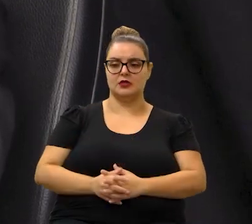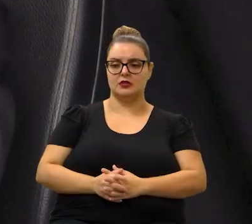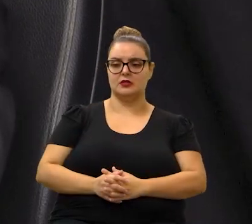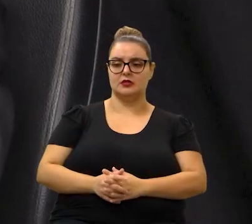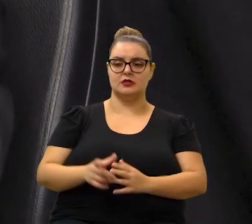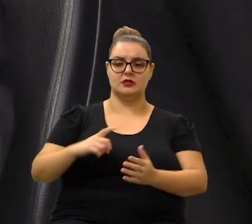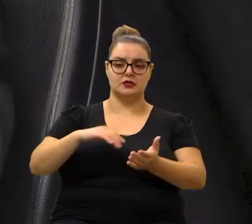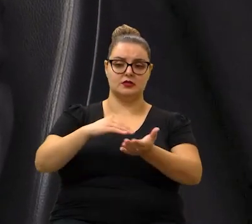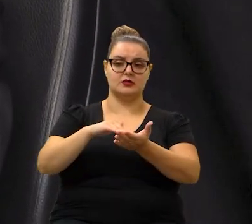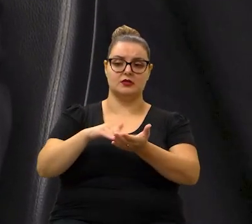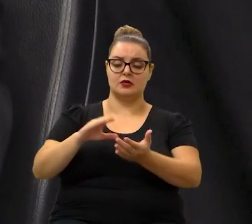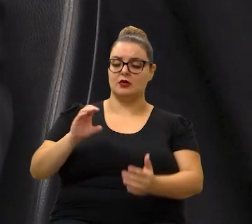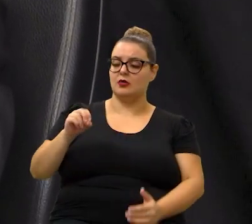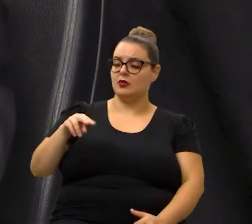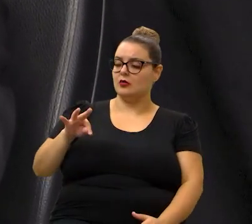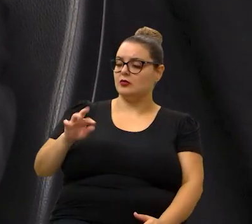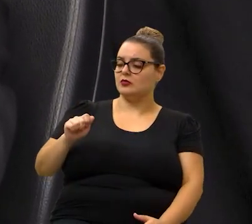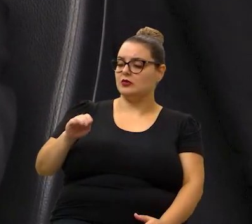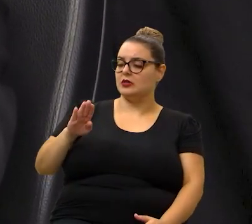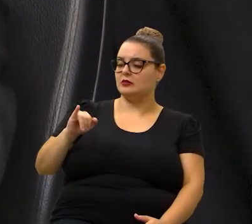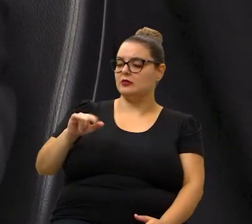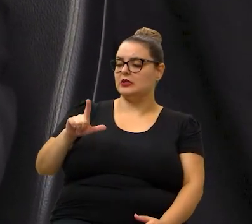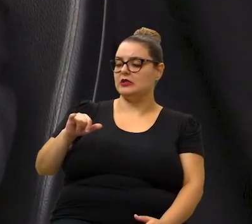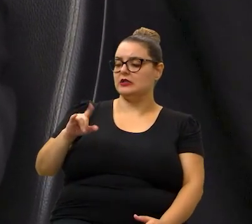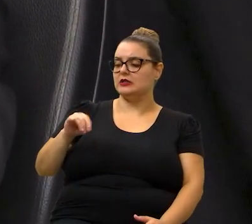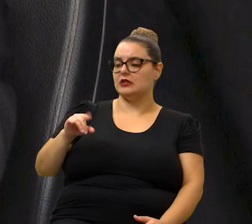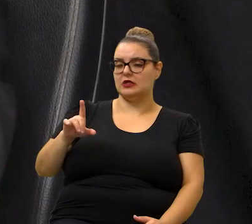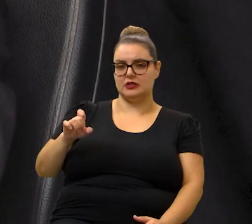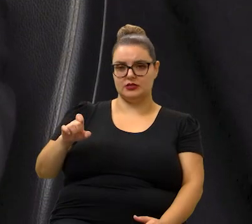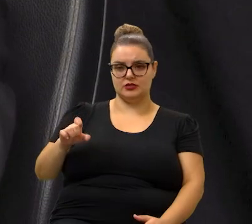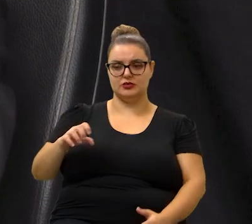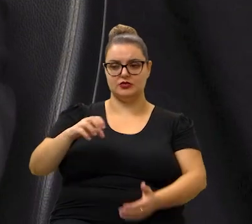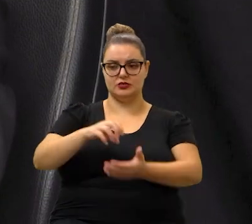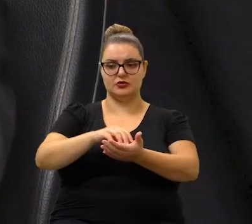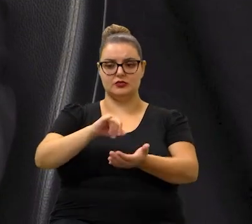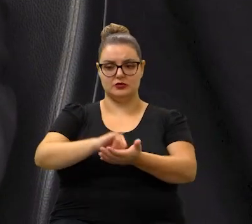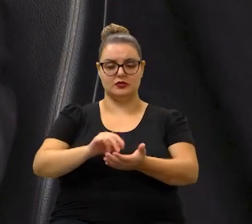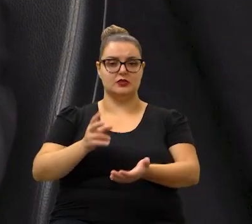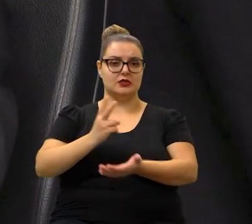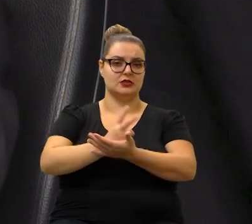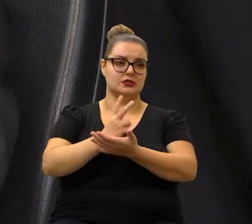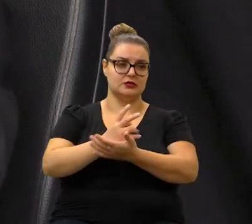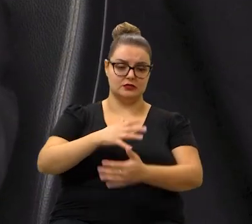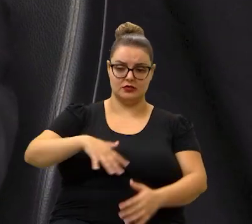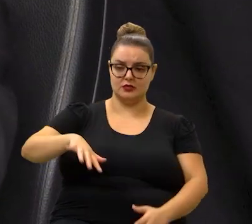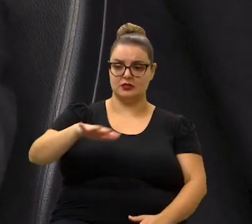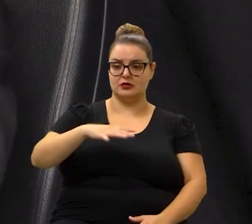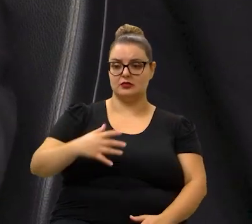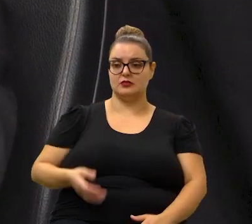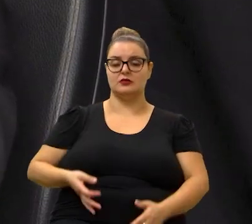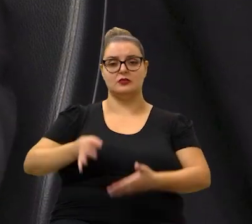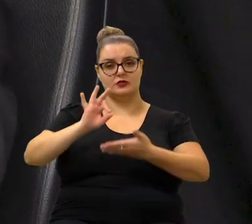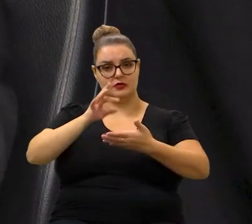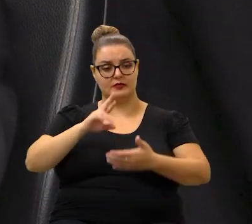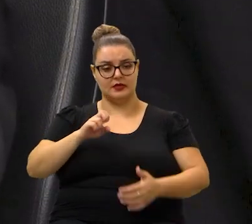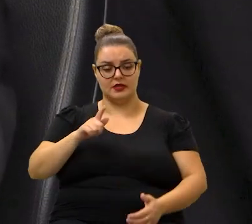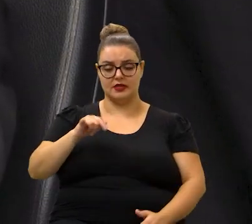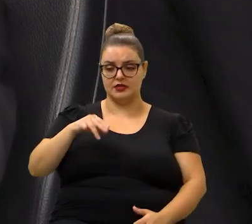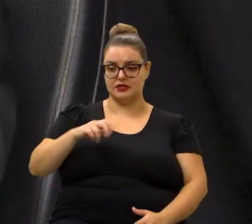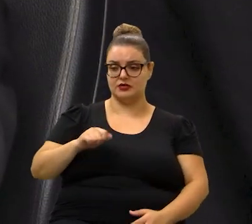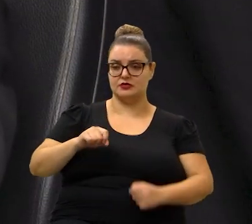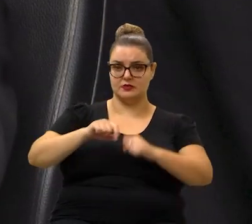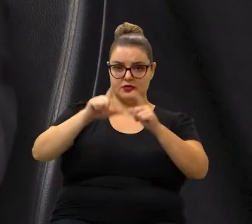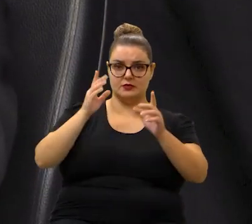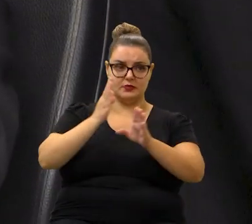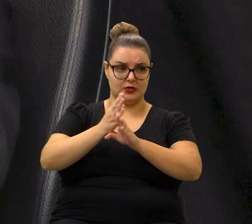um escritório de contabilidade no centro da cidade e eu sempre ia ali no às vezes no Café Regina de manhã e me